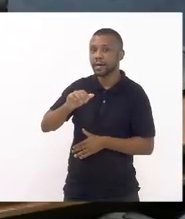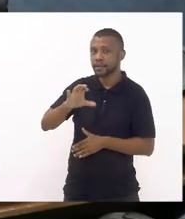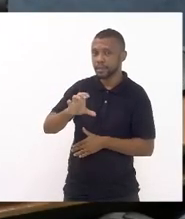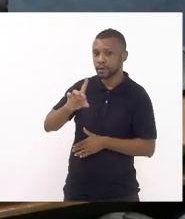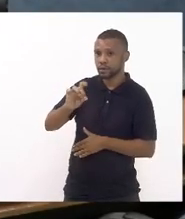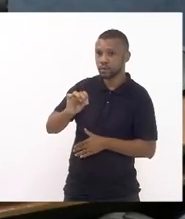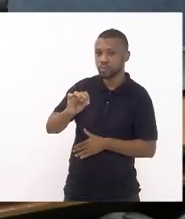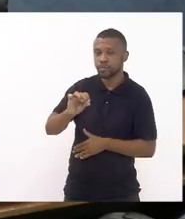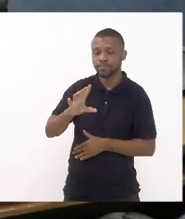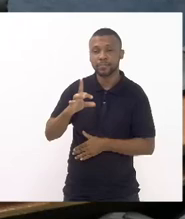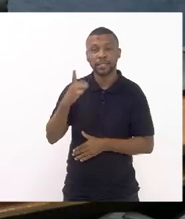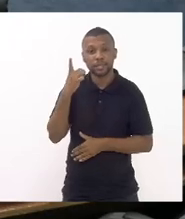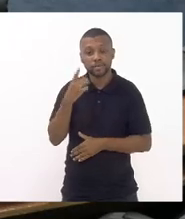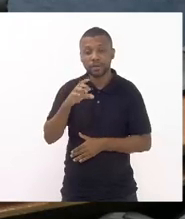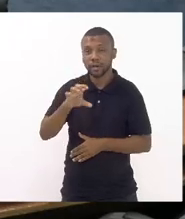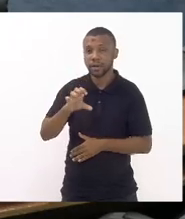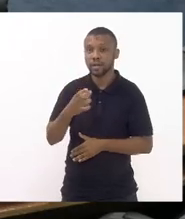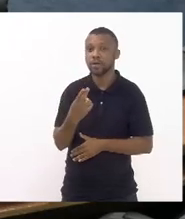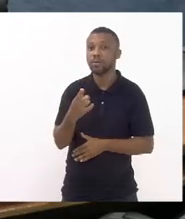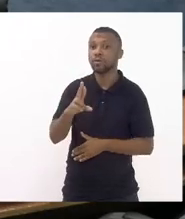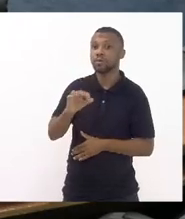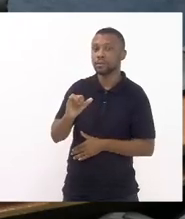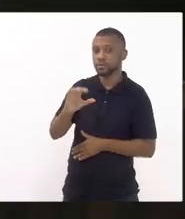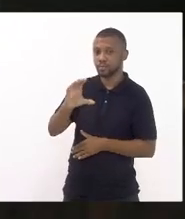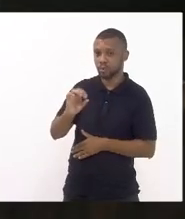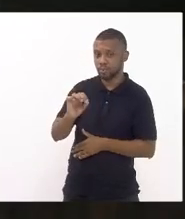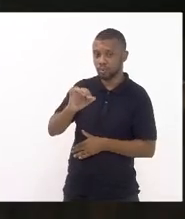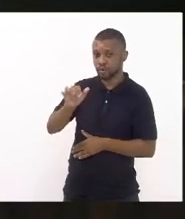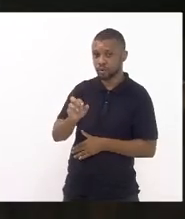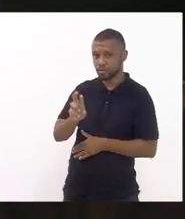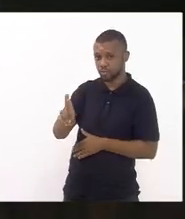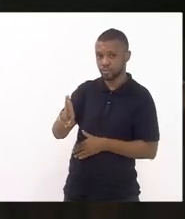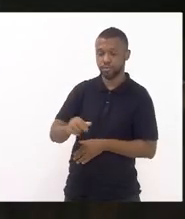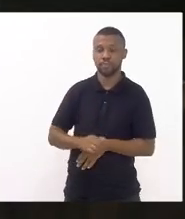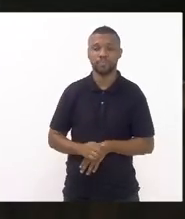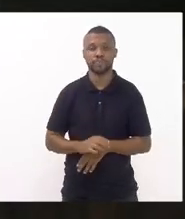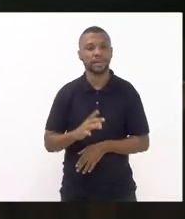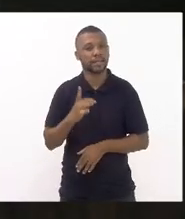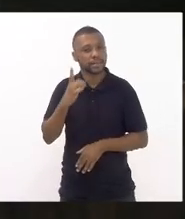Deputado Eurico Júnior. Deputado Pedro Ricardo.